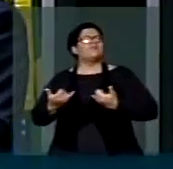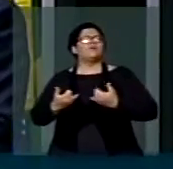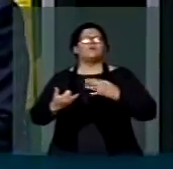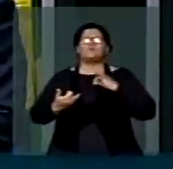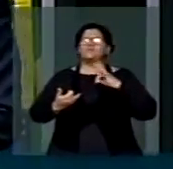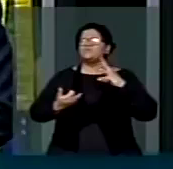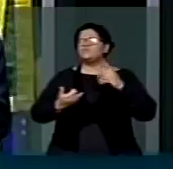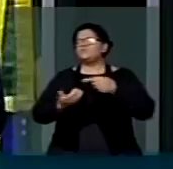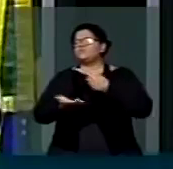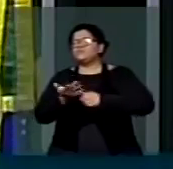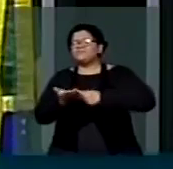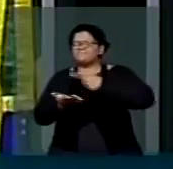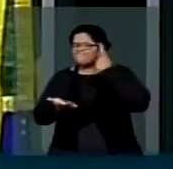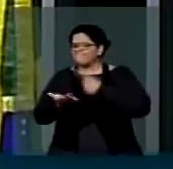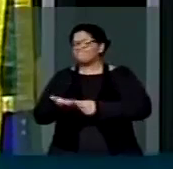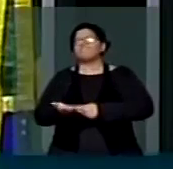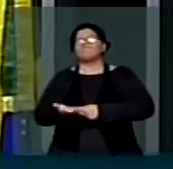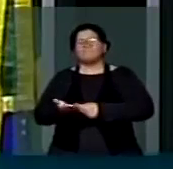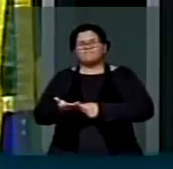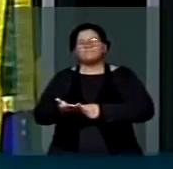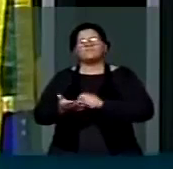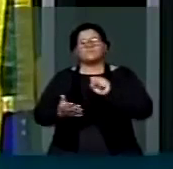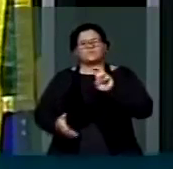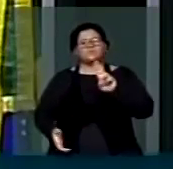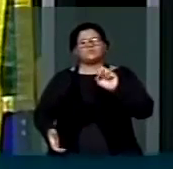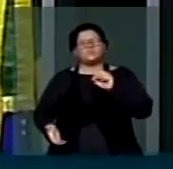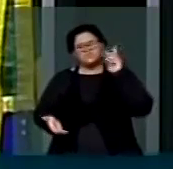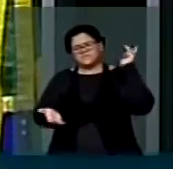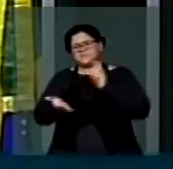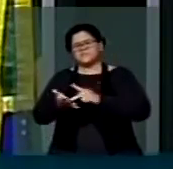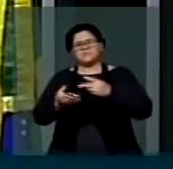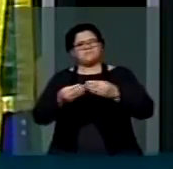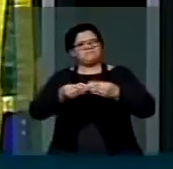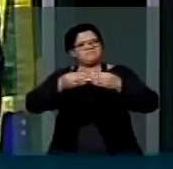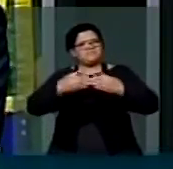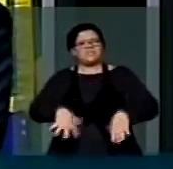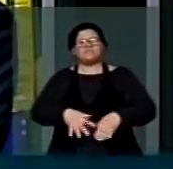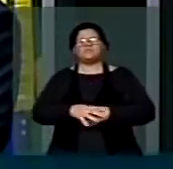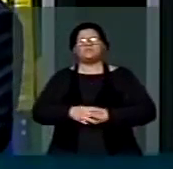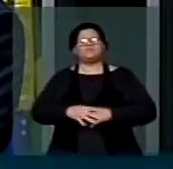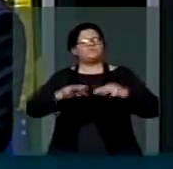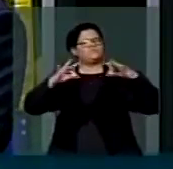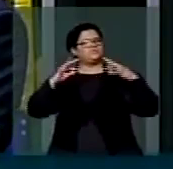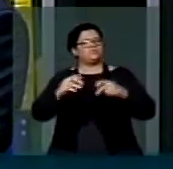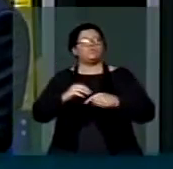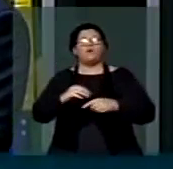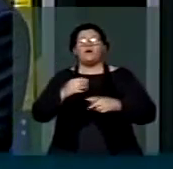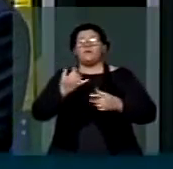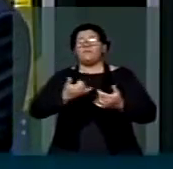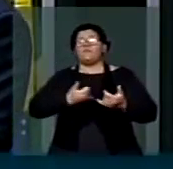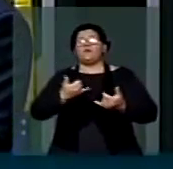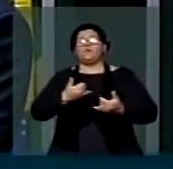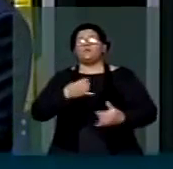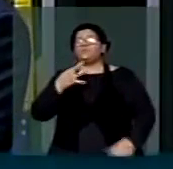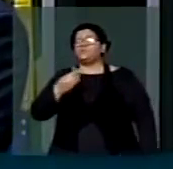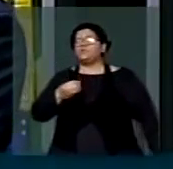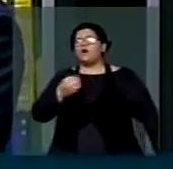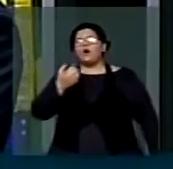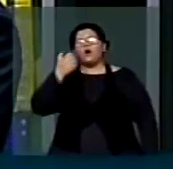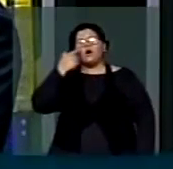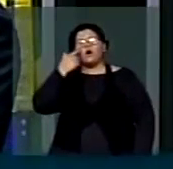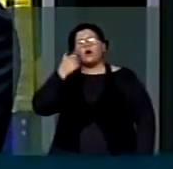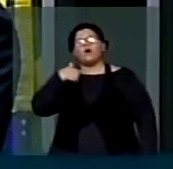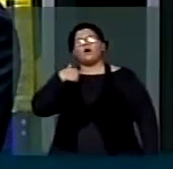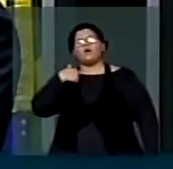confirmar na prática a falência do SUS e tomar essa decisão, eu perguntei a ela: